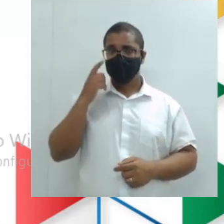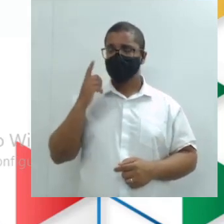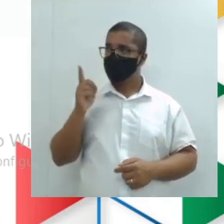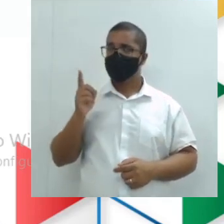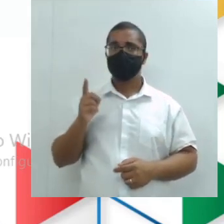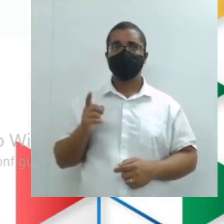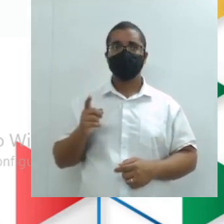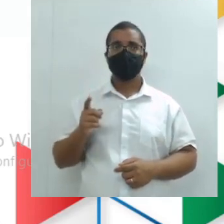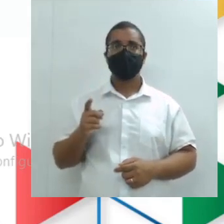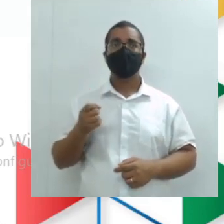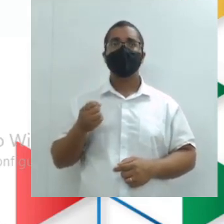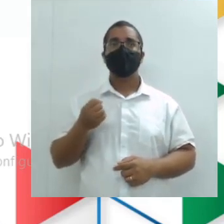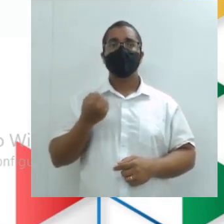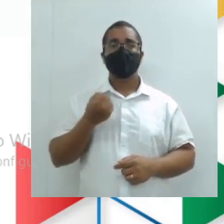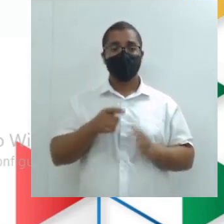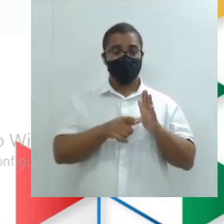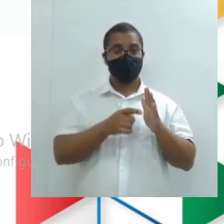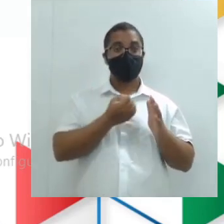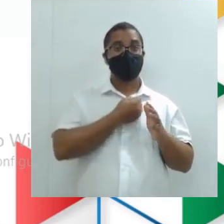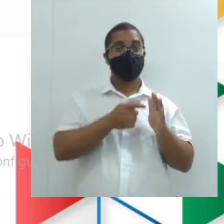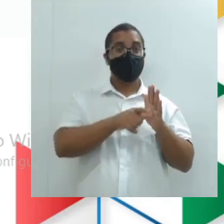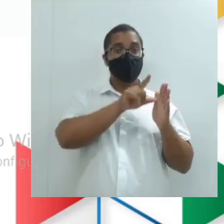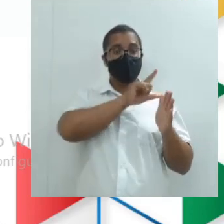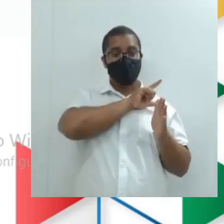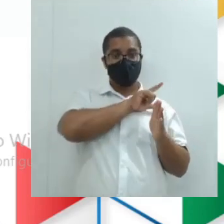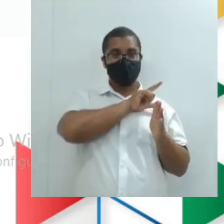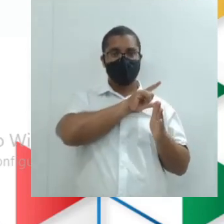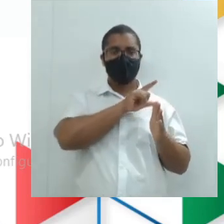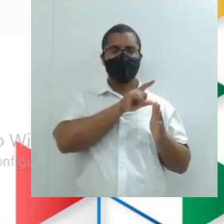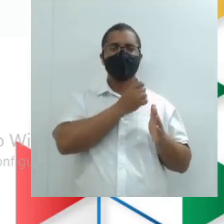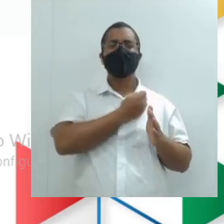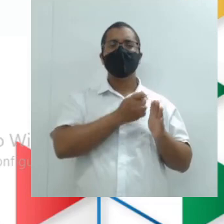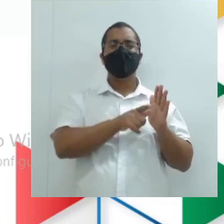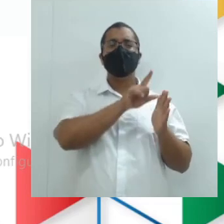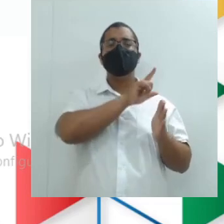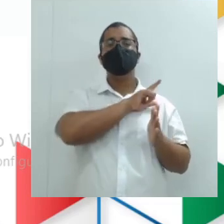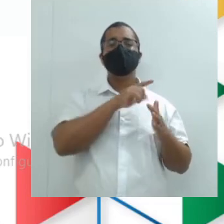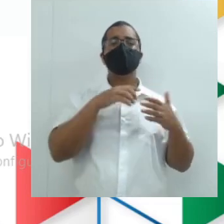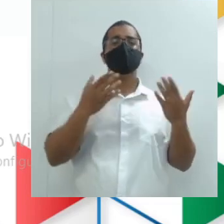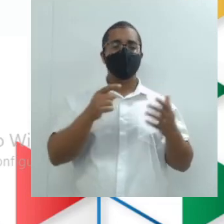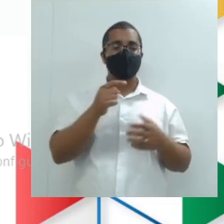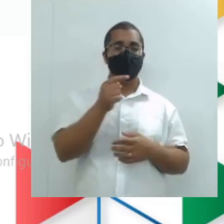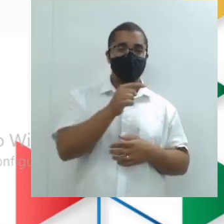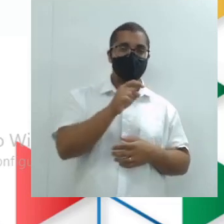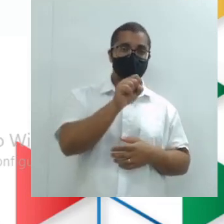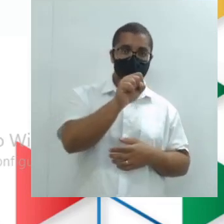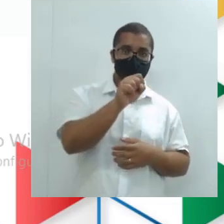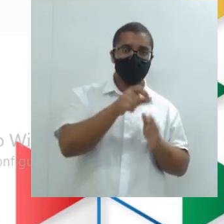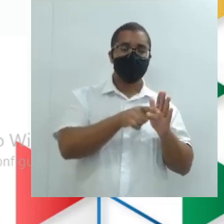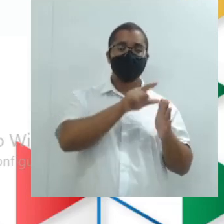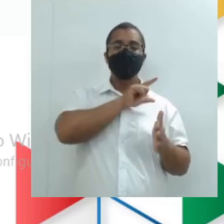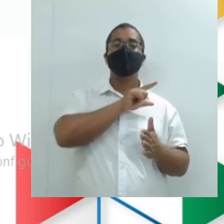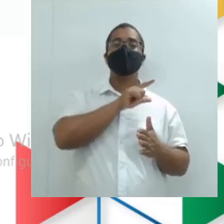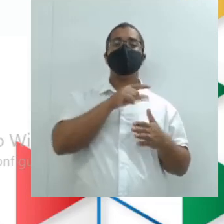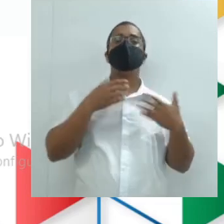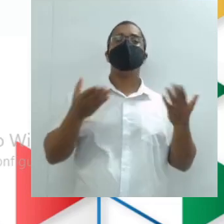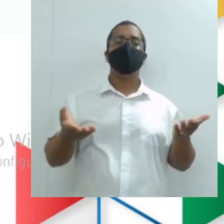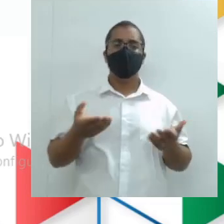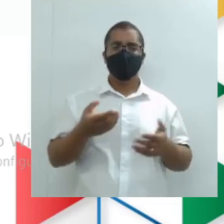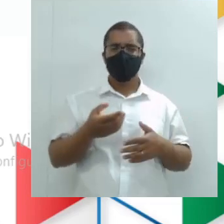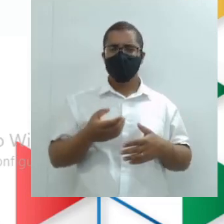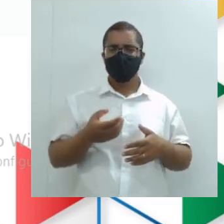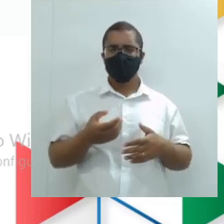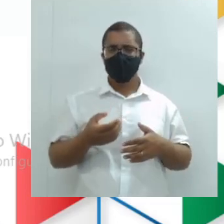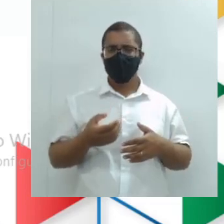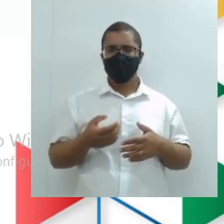vem comigo, ó. O antecessor é antes. Se o número é menos 8, quem é antes de